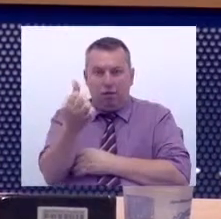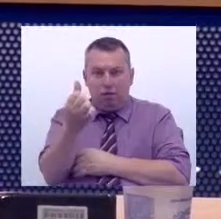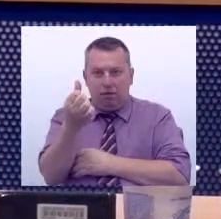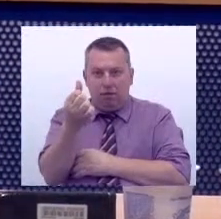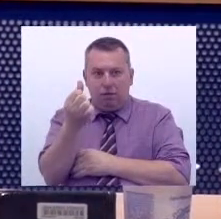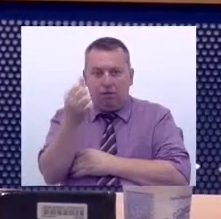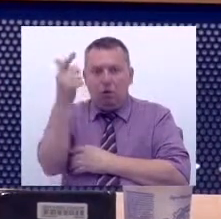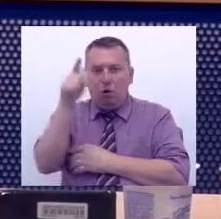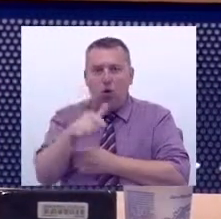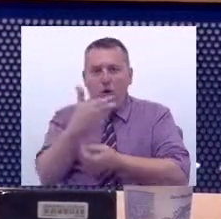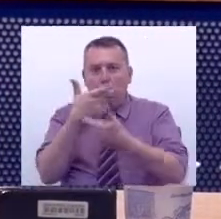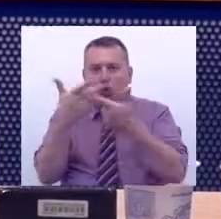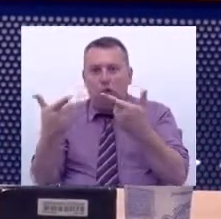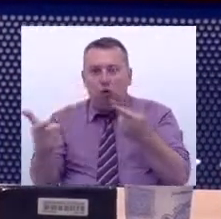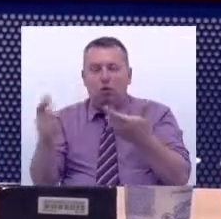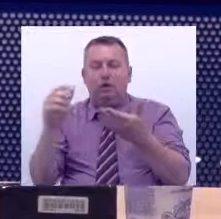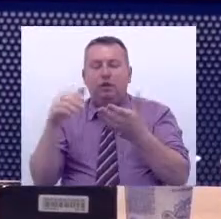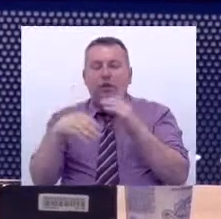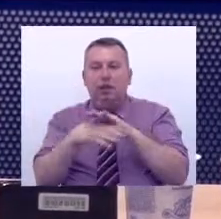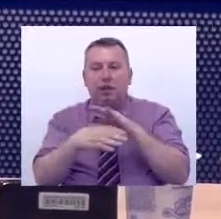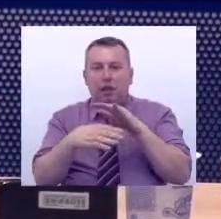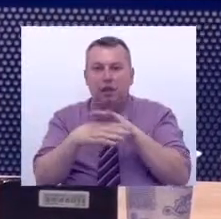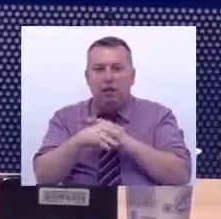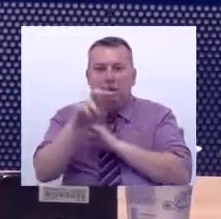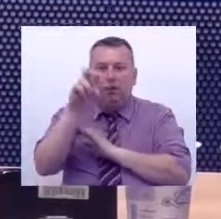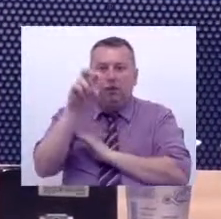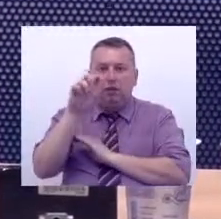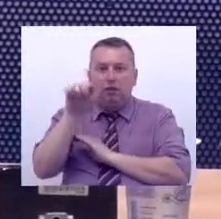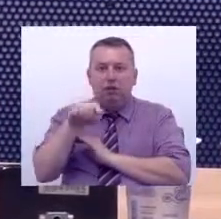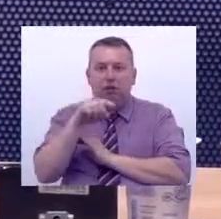17,46%, demais receitas